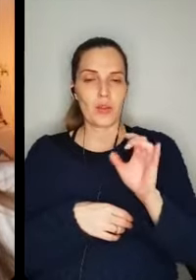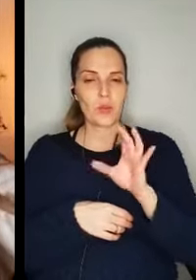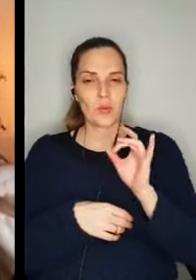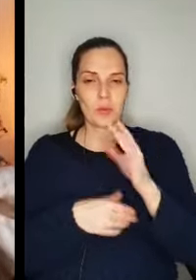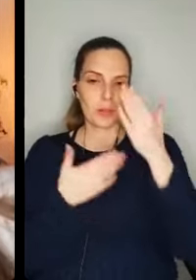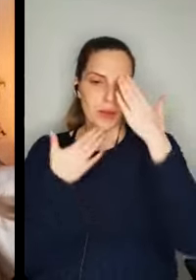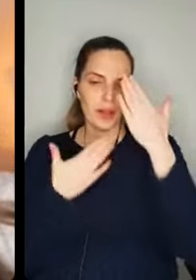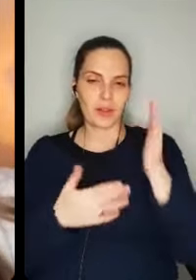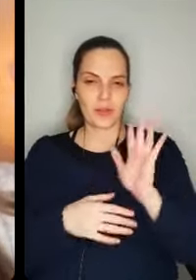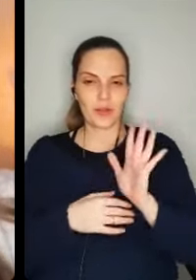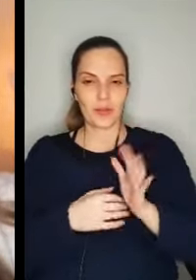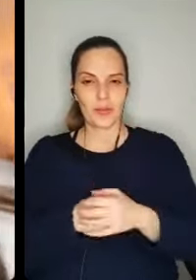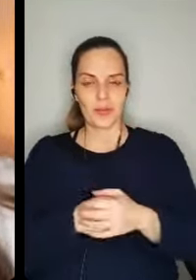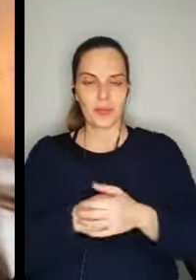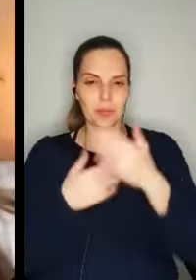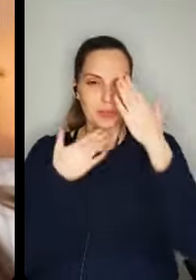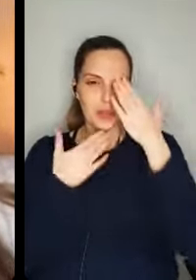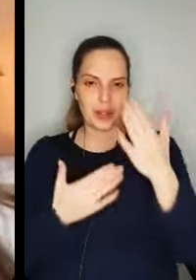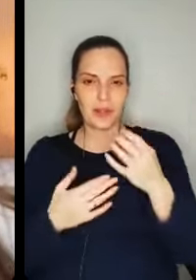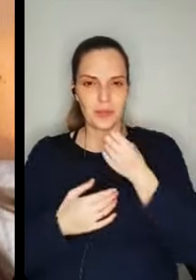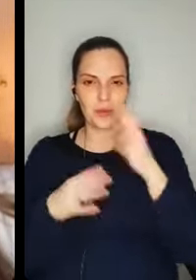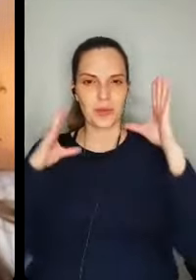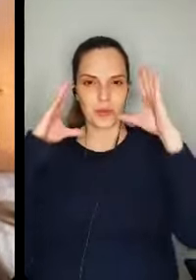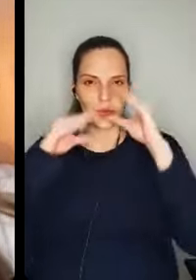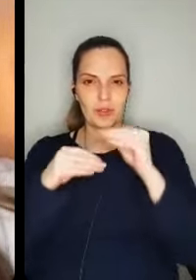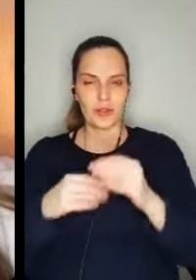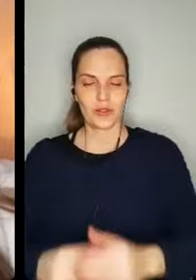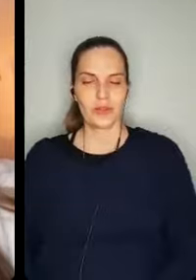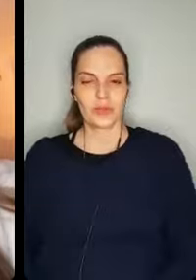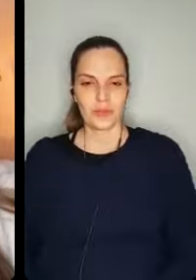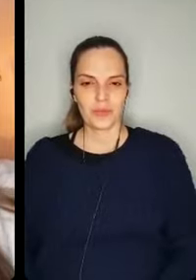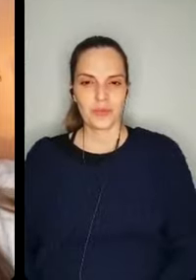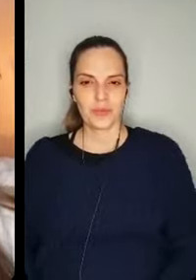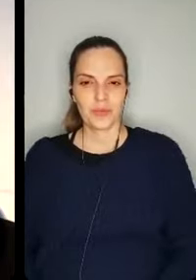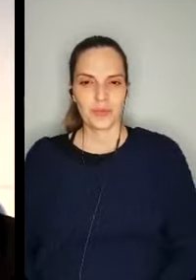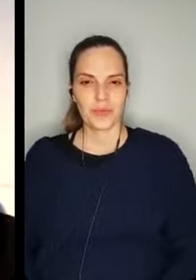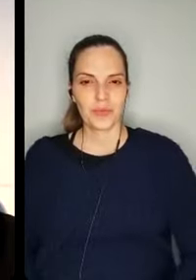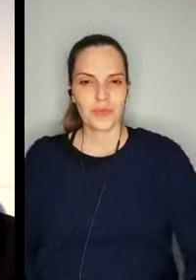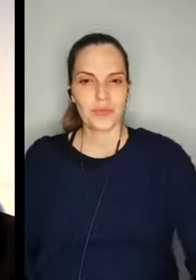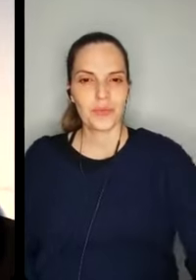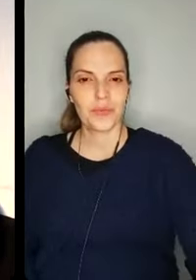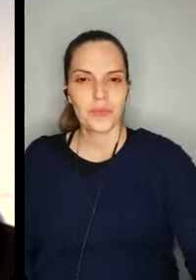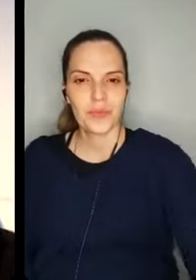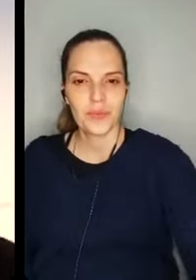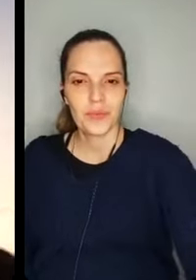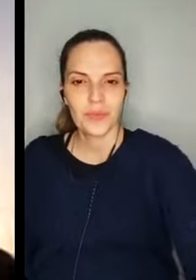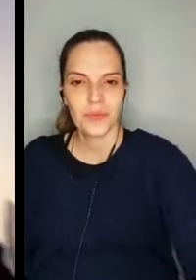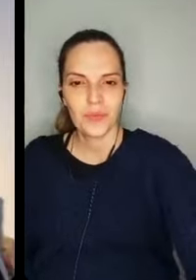Perfeito, meu. Valeu. Tchau, até gente. Mais. Obrigada. Boa noite. Obrigada, boa noite. Boa noite.